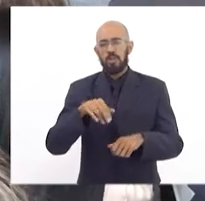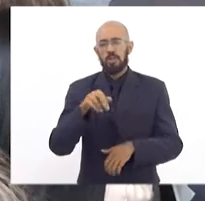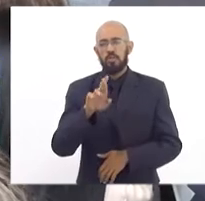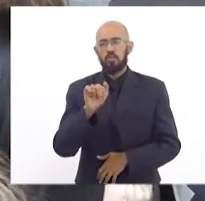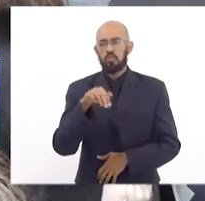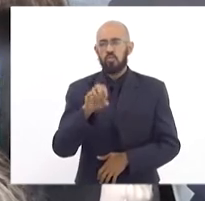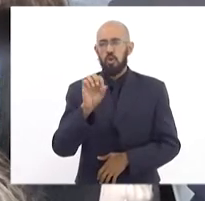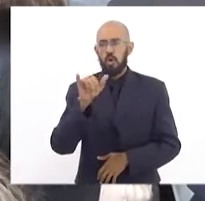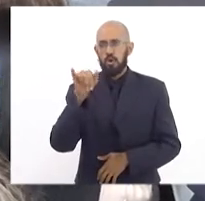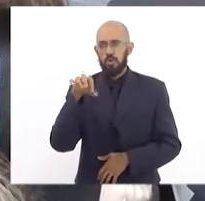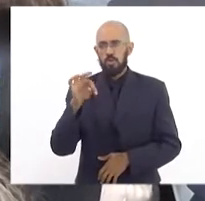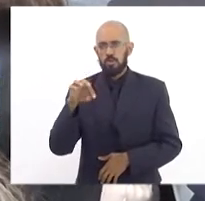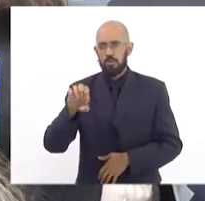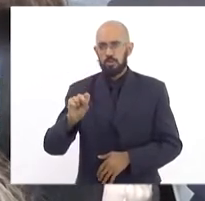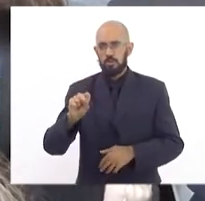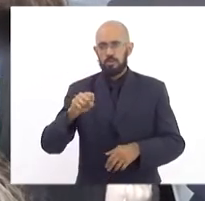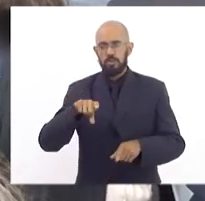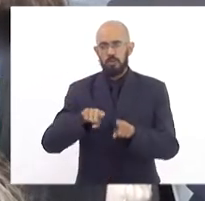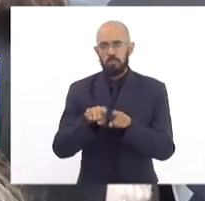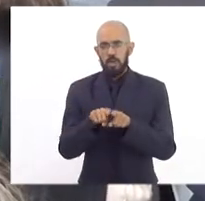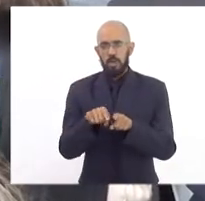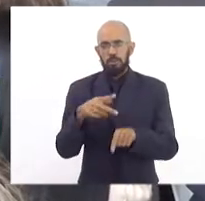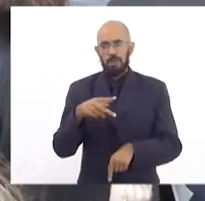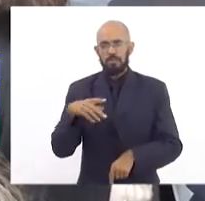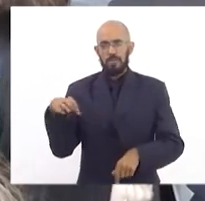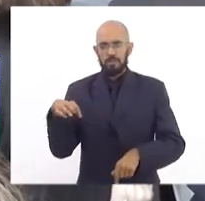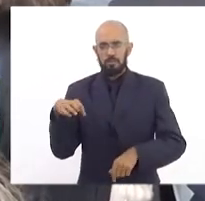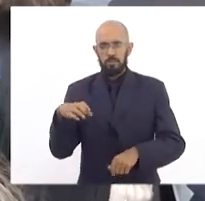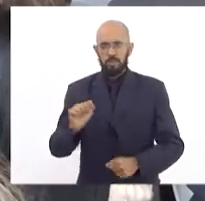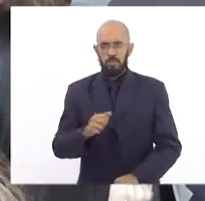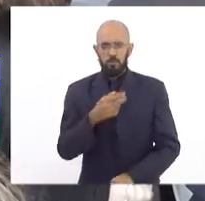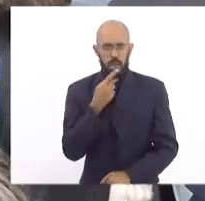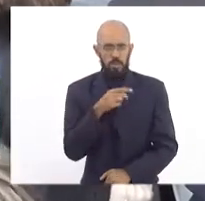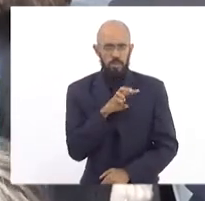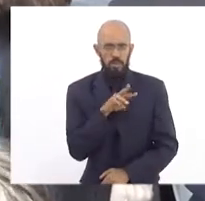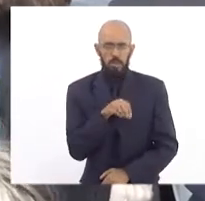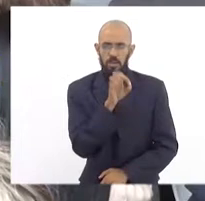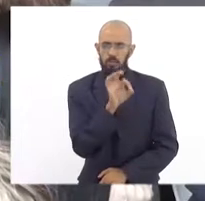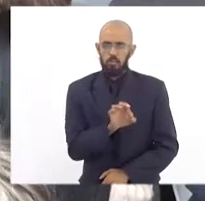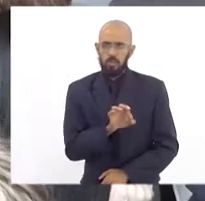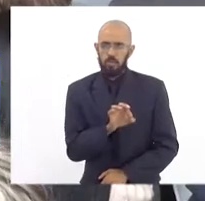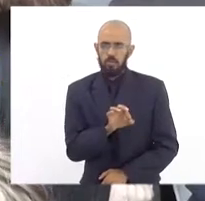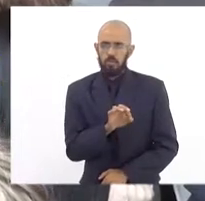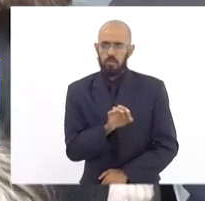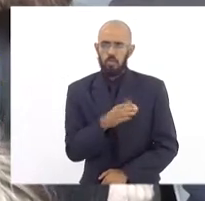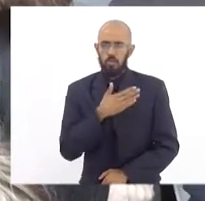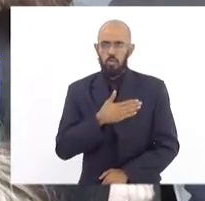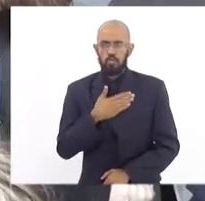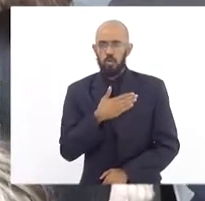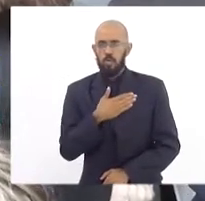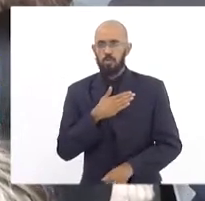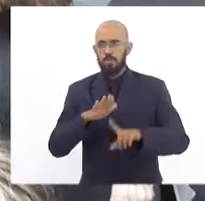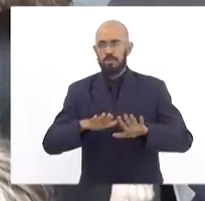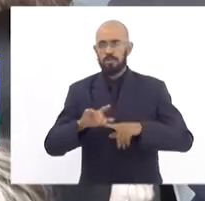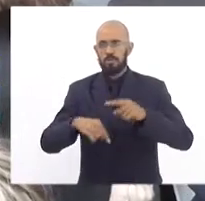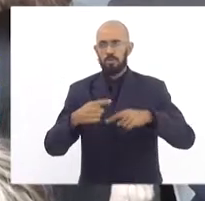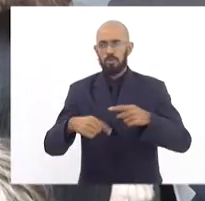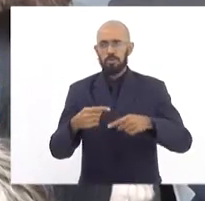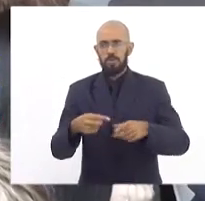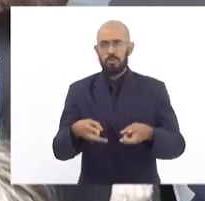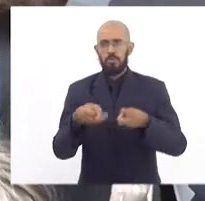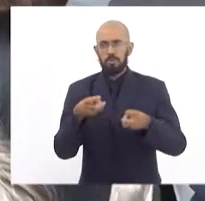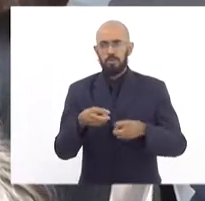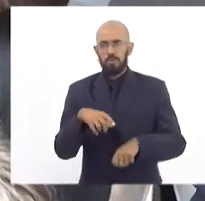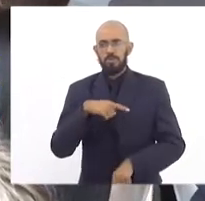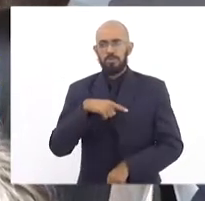E ele disse a ele 30% no fundo. Ele gostou no primeiro momento, só não gostou quando viu no final do ano que era mais de 2 bilhões.